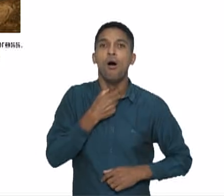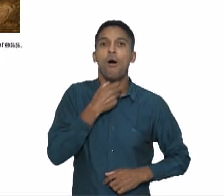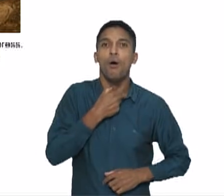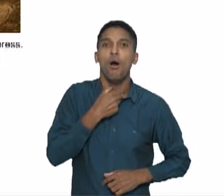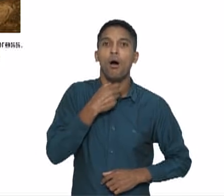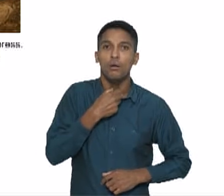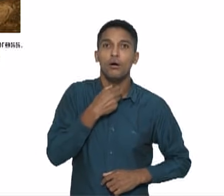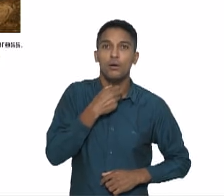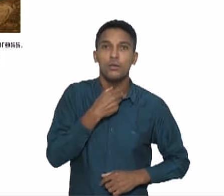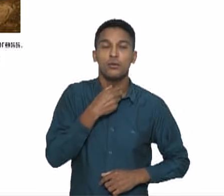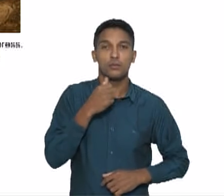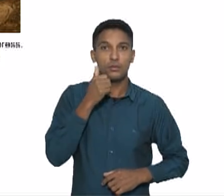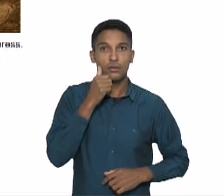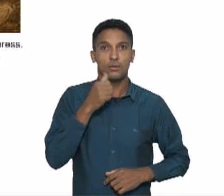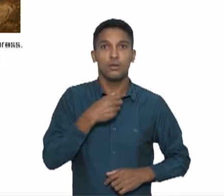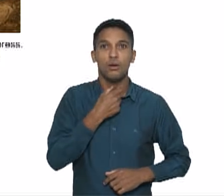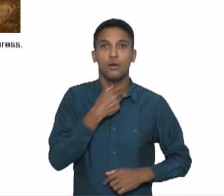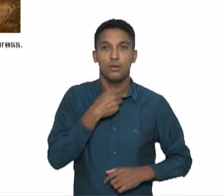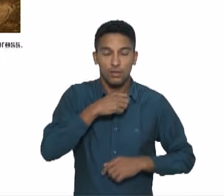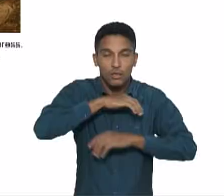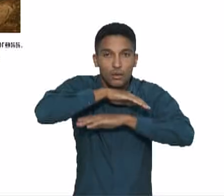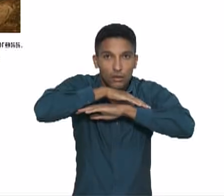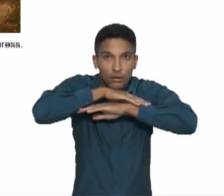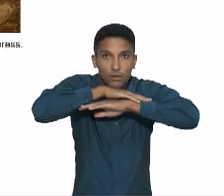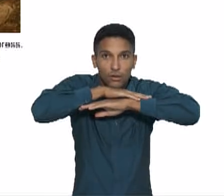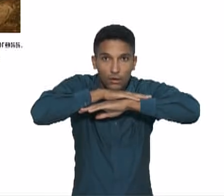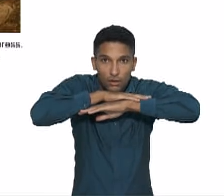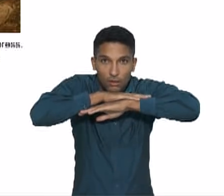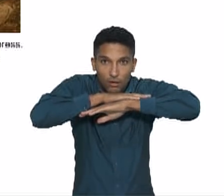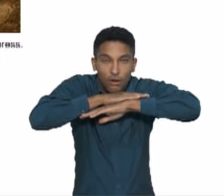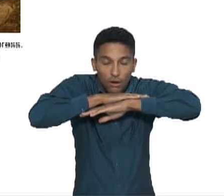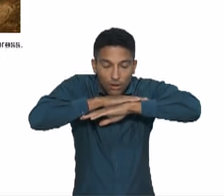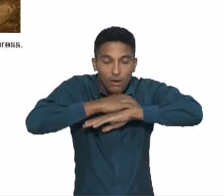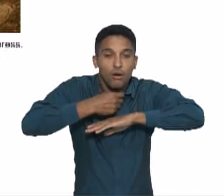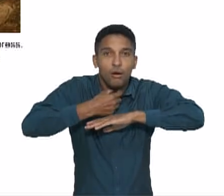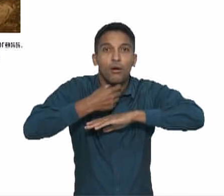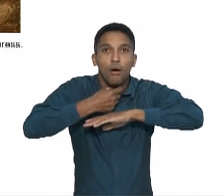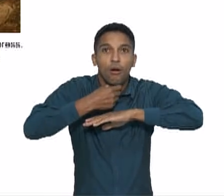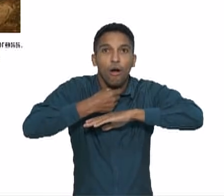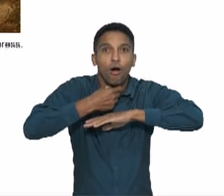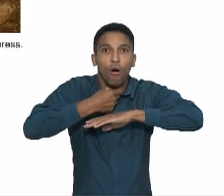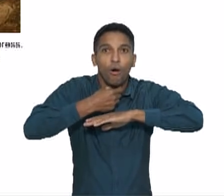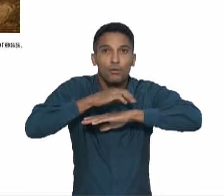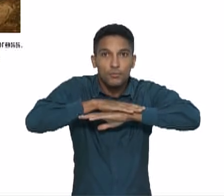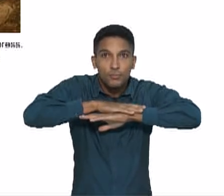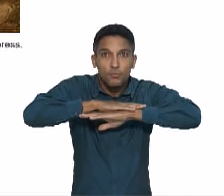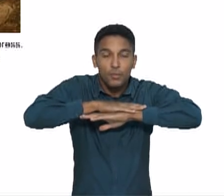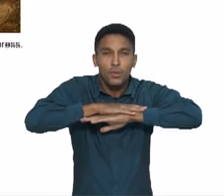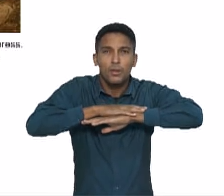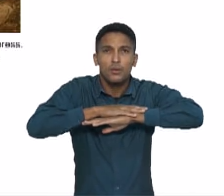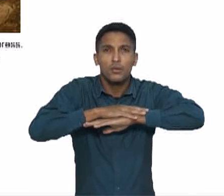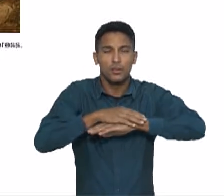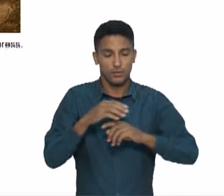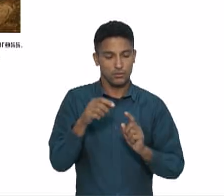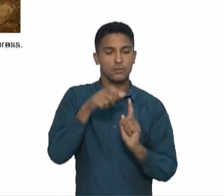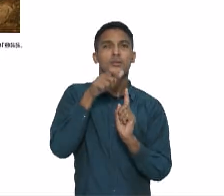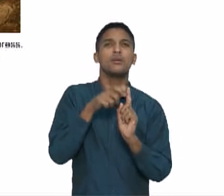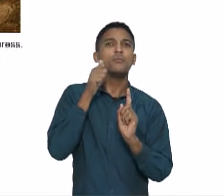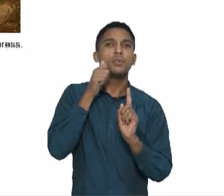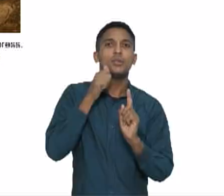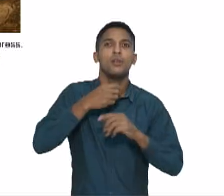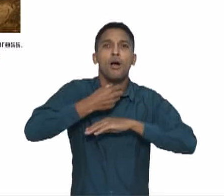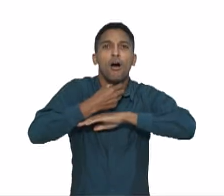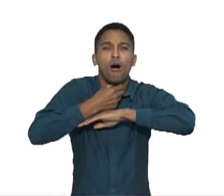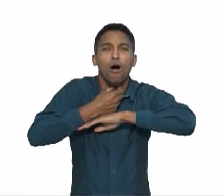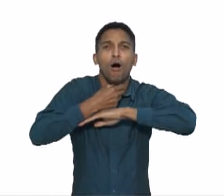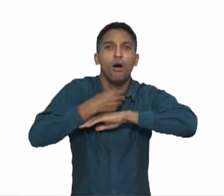momento a momento, abalando o queixo que se apoiava conformado na mão. Que fazer de uma menina ruiva com soluço?